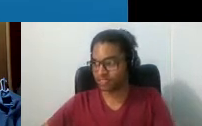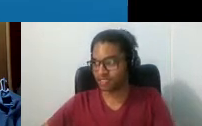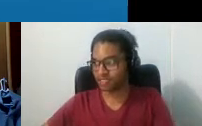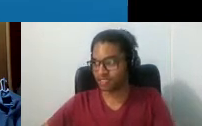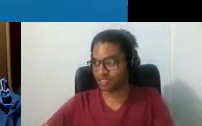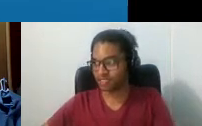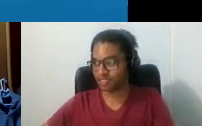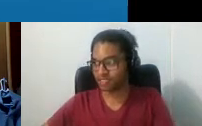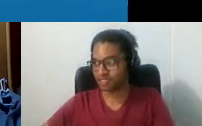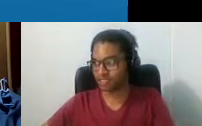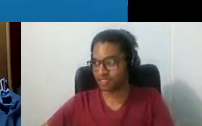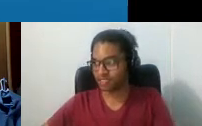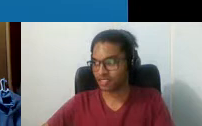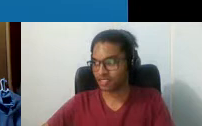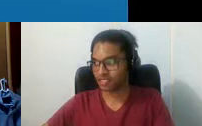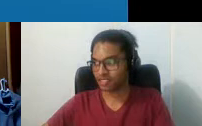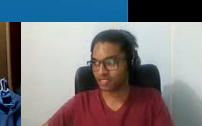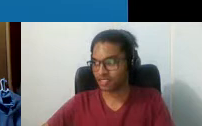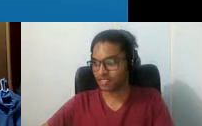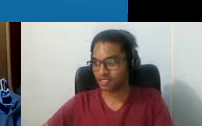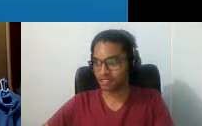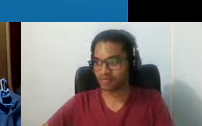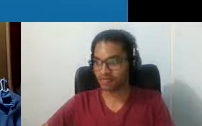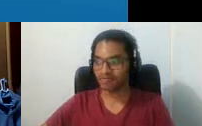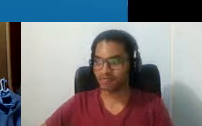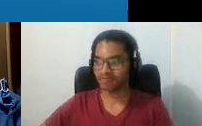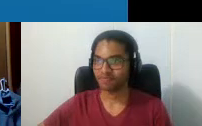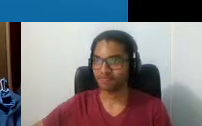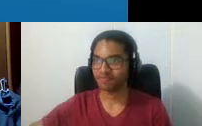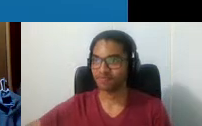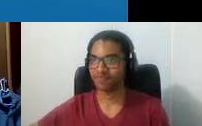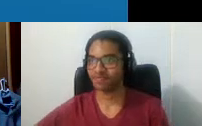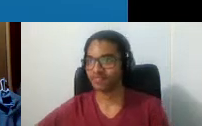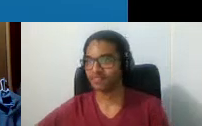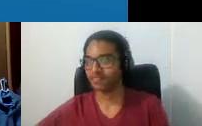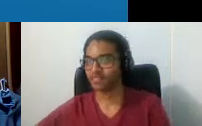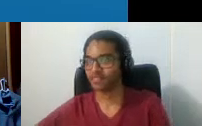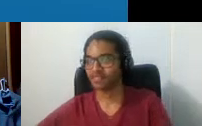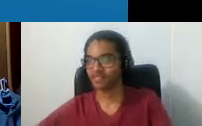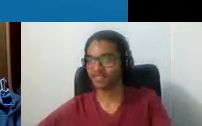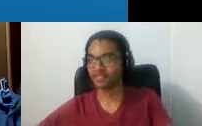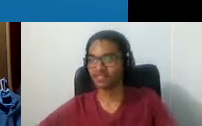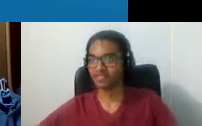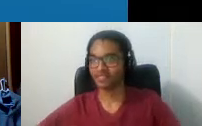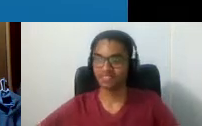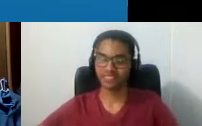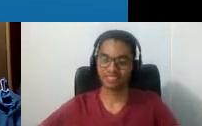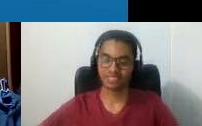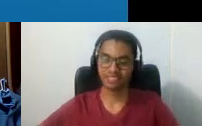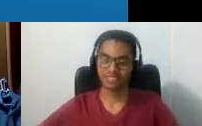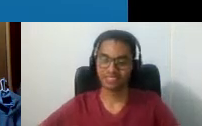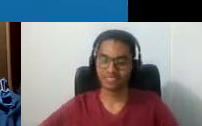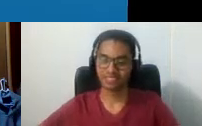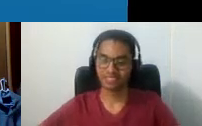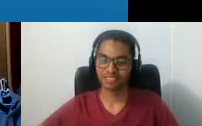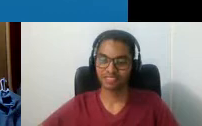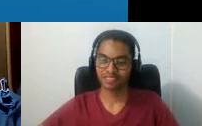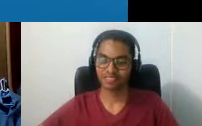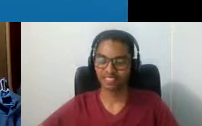na mão. E daí você pode, que nem um colega do meu amigo, do meu aluno lá, que ganhou o apelido de